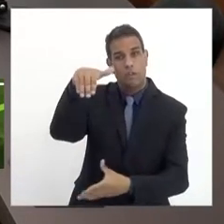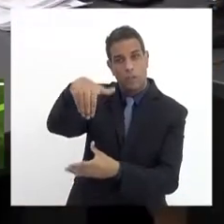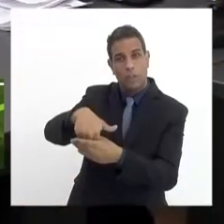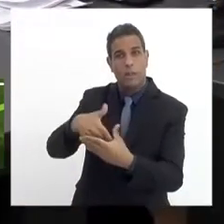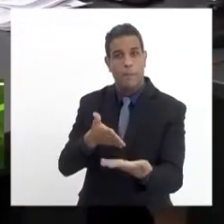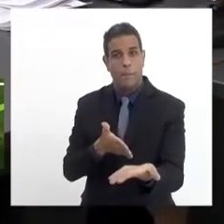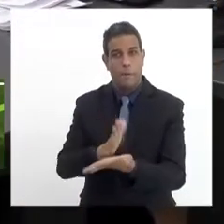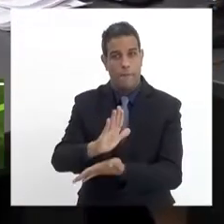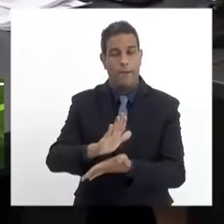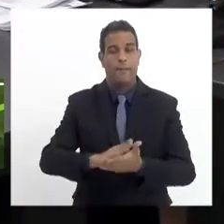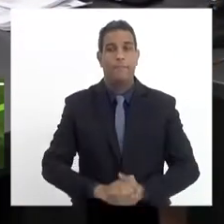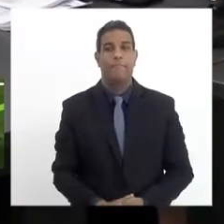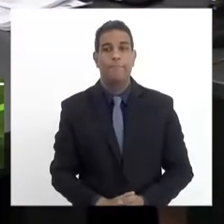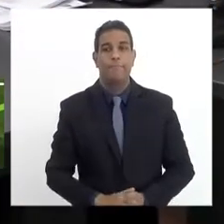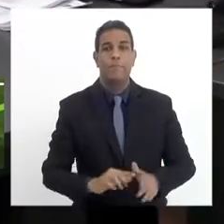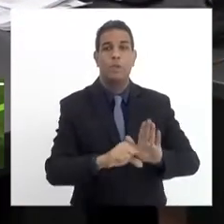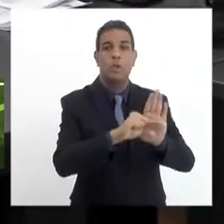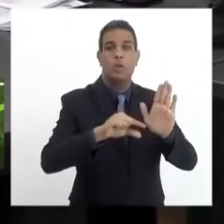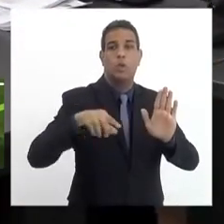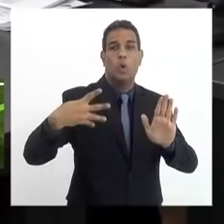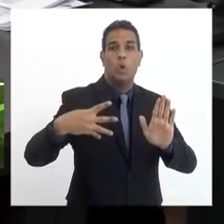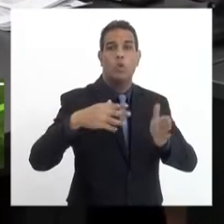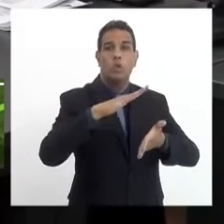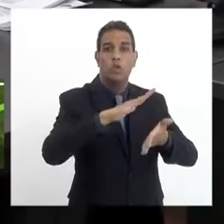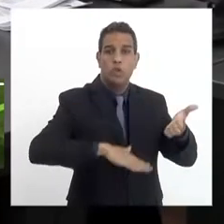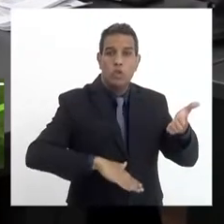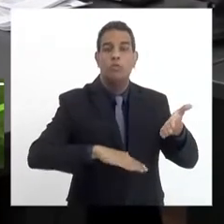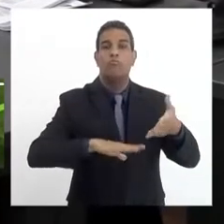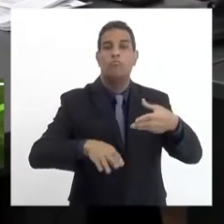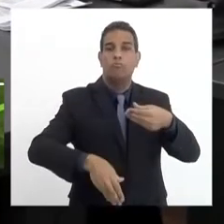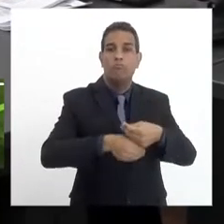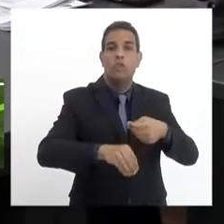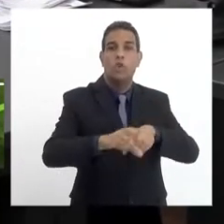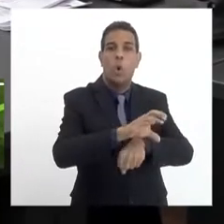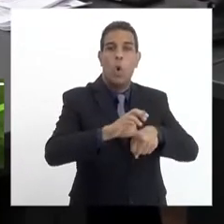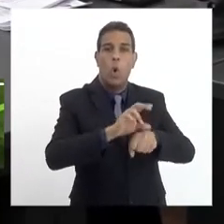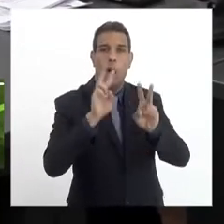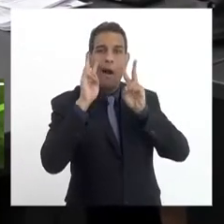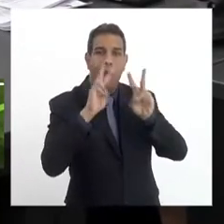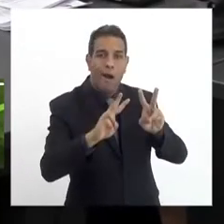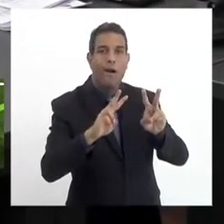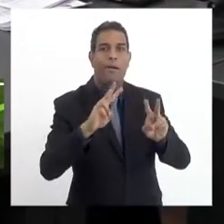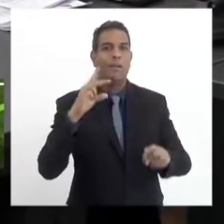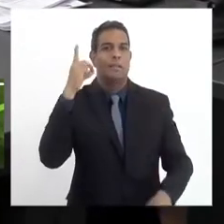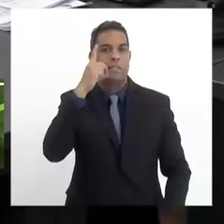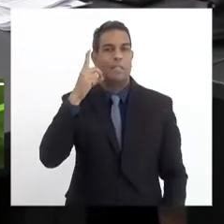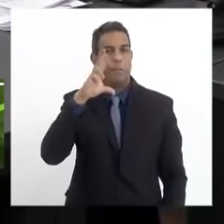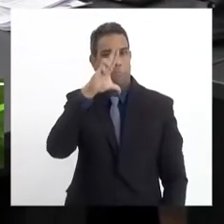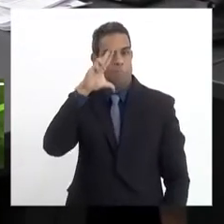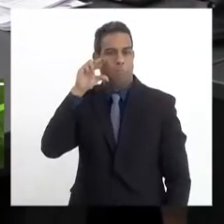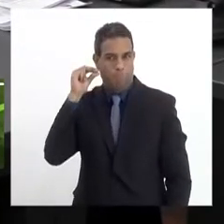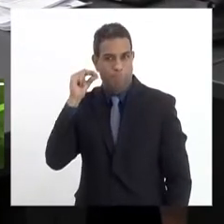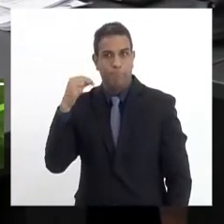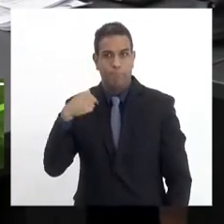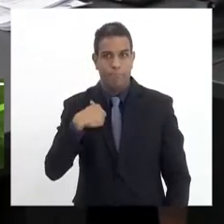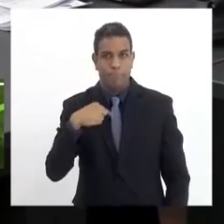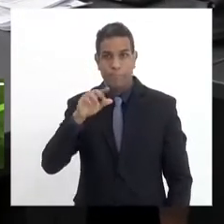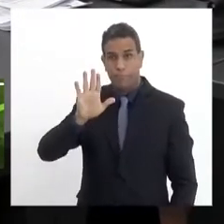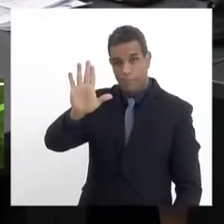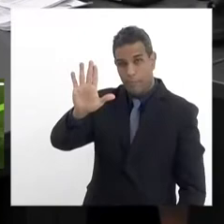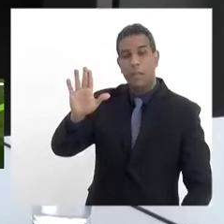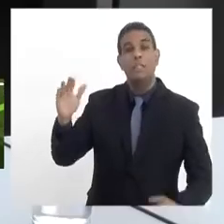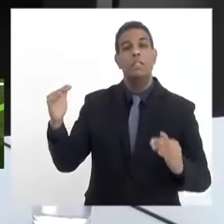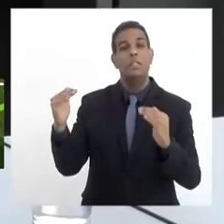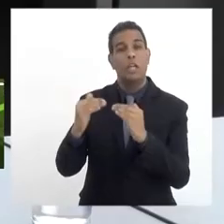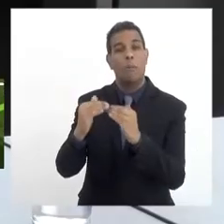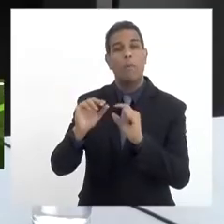aprovado. 4, retirado de pauta. Na verdade, feito um pedido de vista, deputado Rosenberg, concedido. E eu, se o senhor me